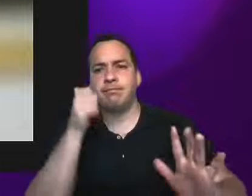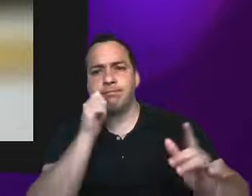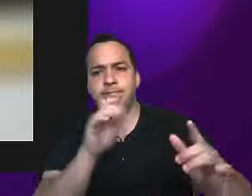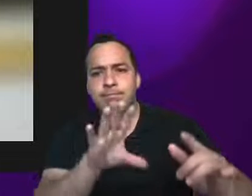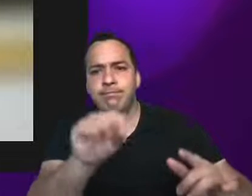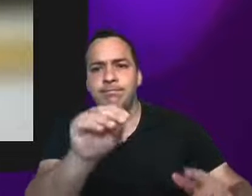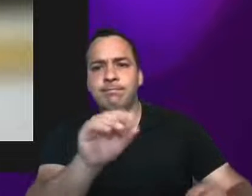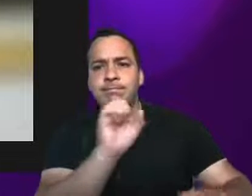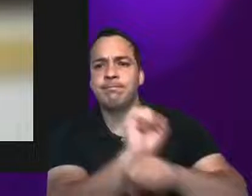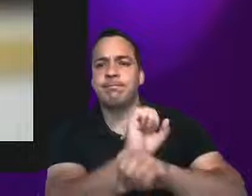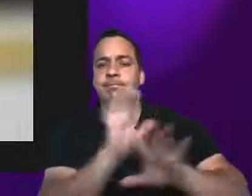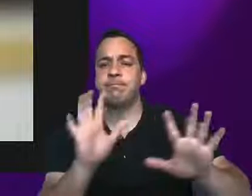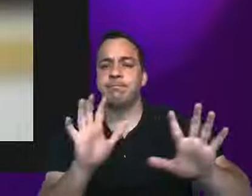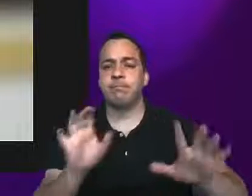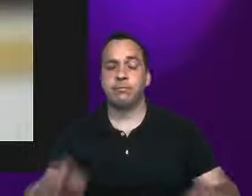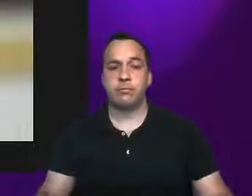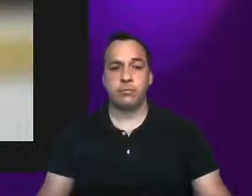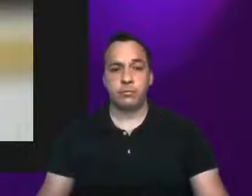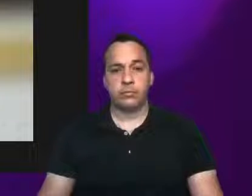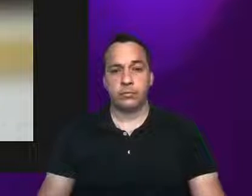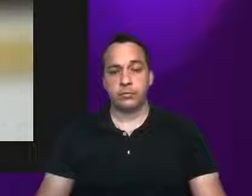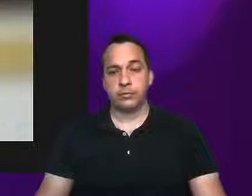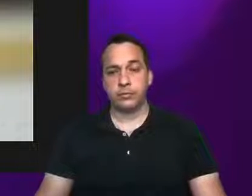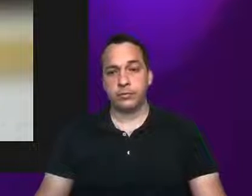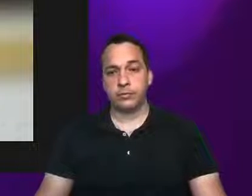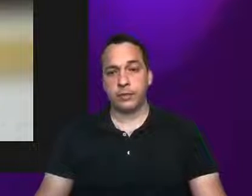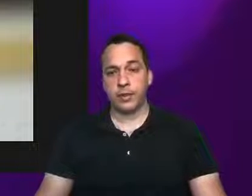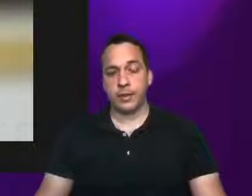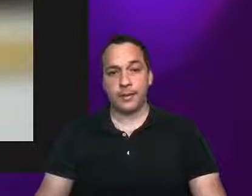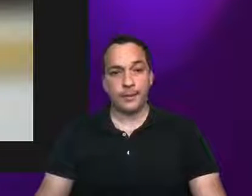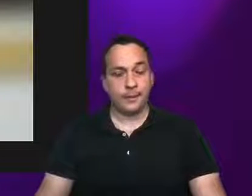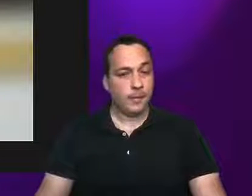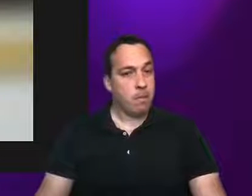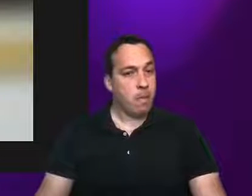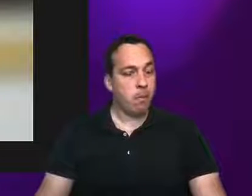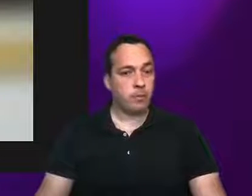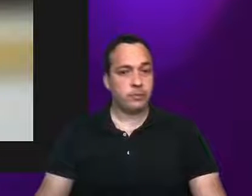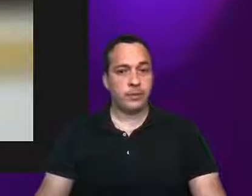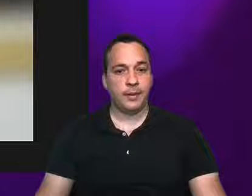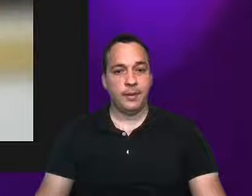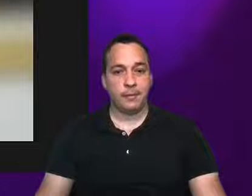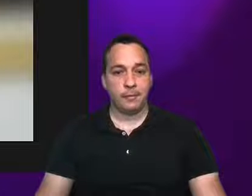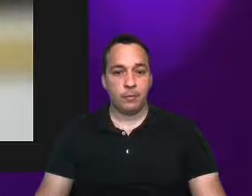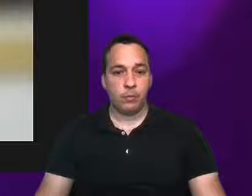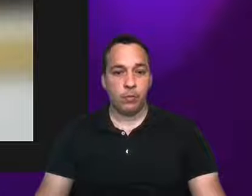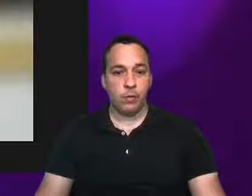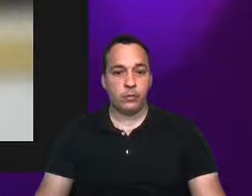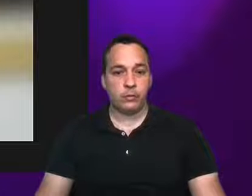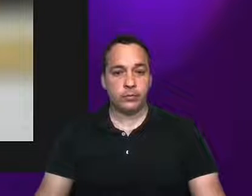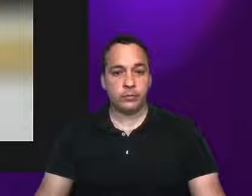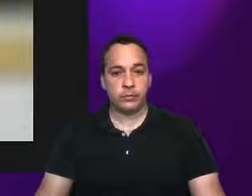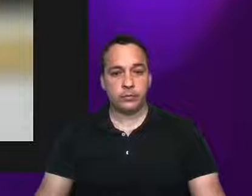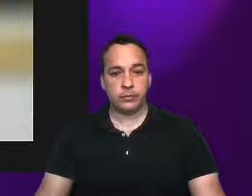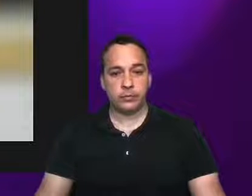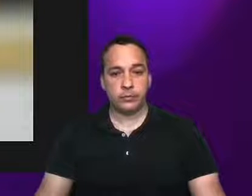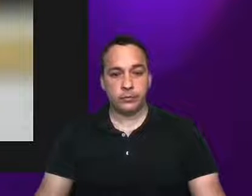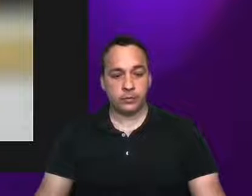Acho que Vitor, ela eu está vou perdendo rebater para por conta você, do... então. Ou tem que ser o nefro ou o intensivista que faz o